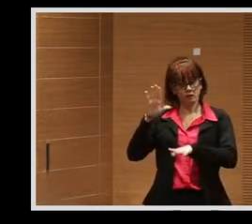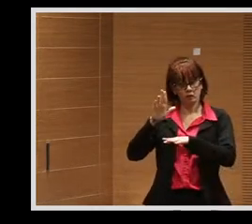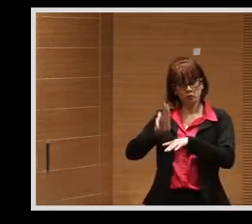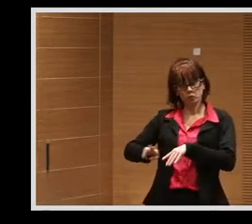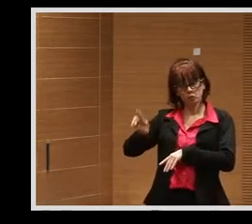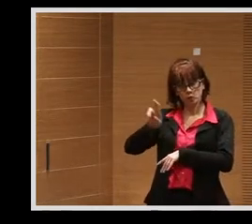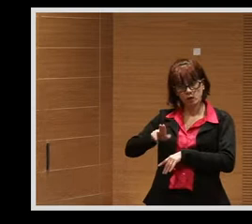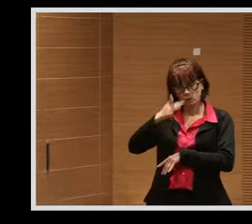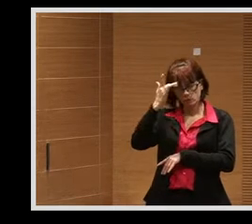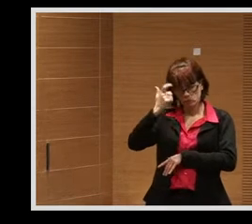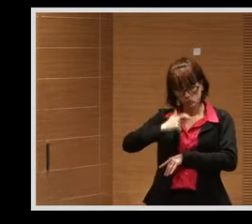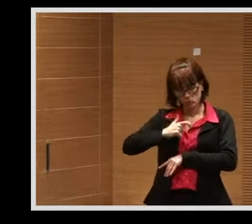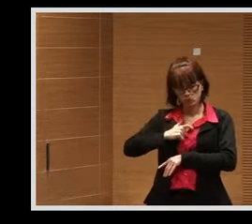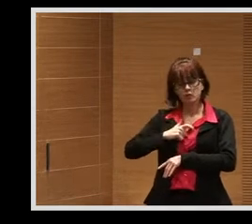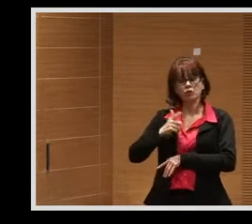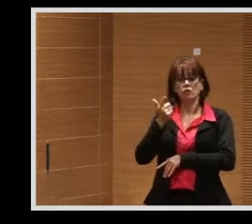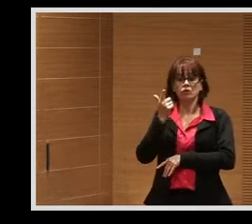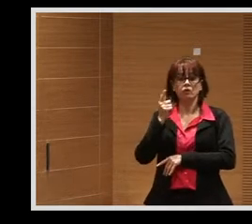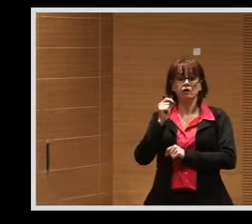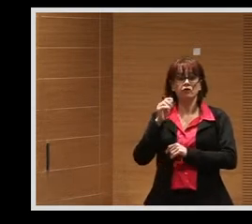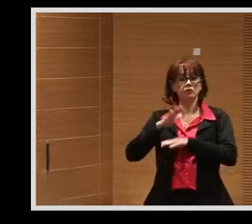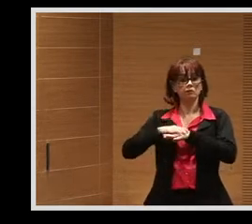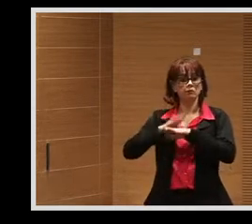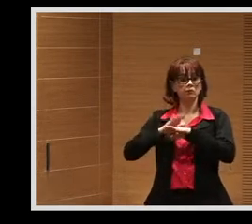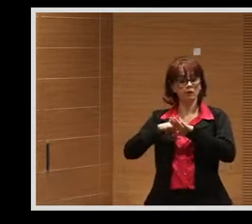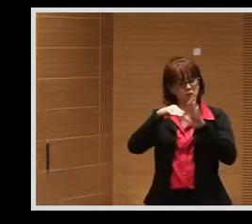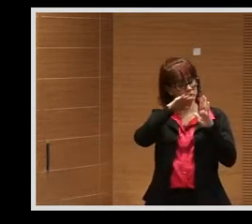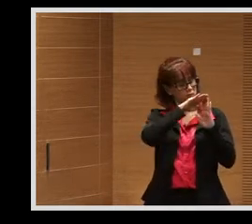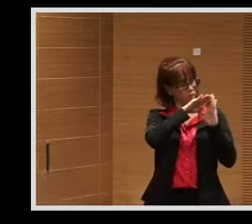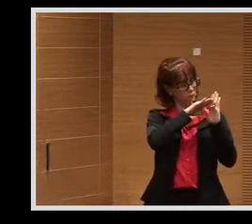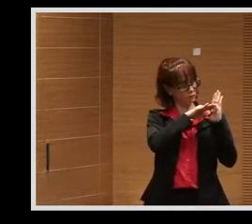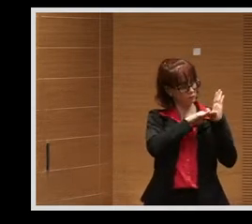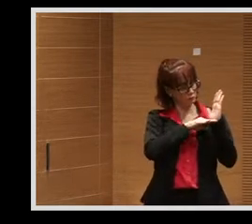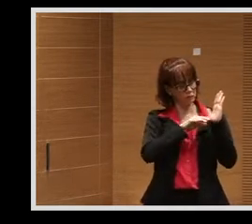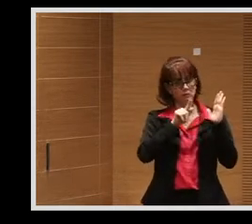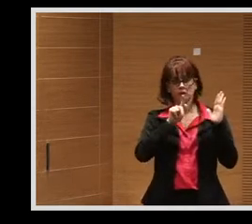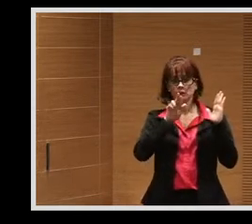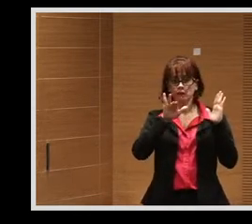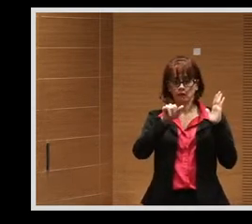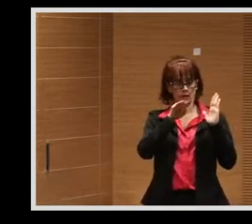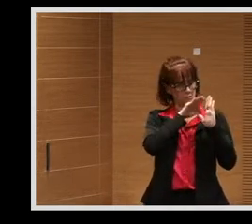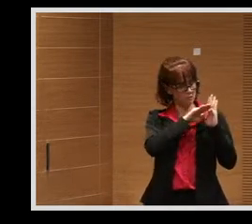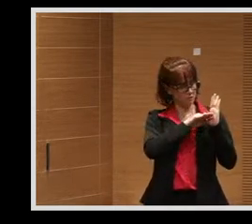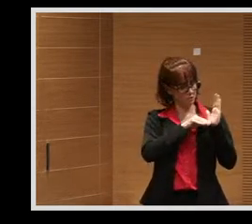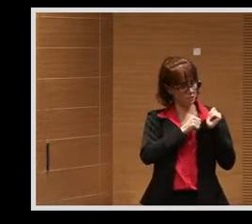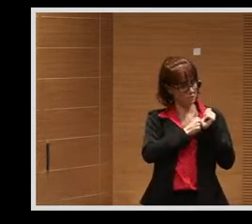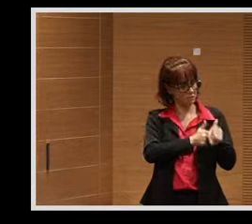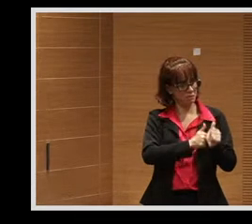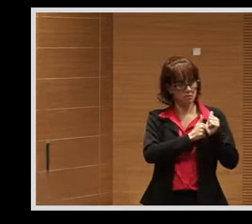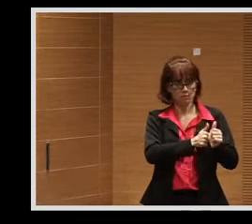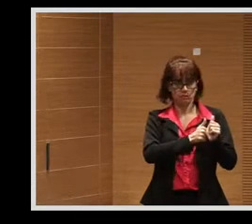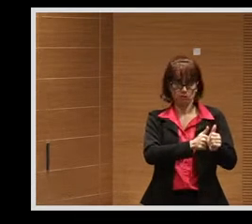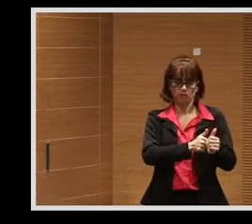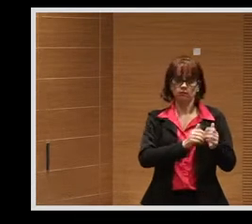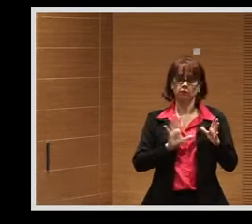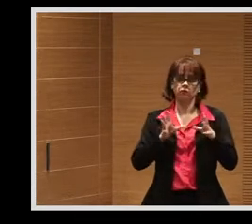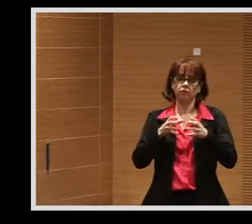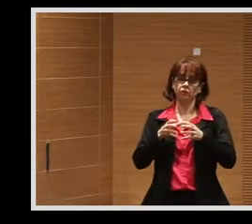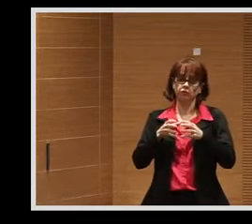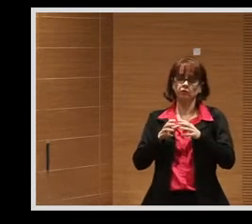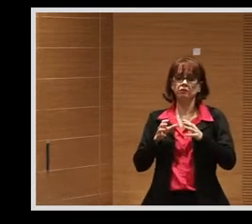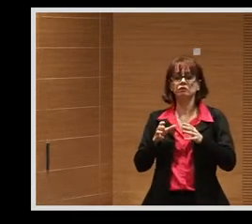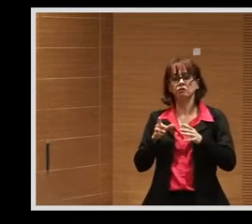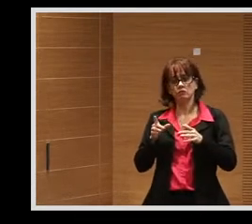da gestão autônoma da medicação. A gente fez uma adaptação para esse guia e no contexto de grupos, no contexto da